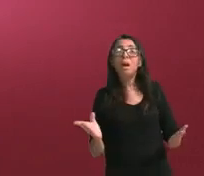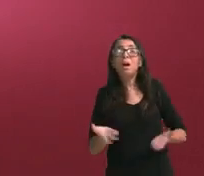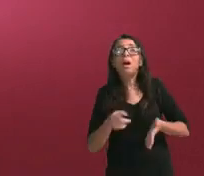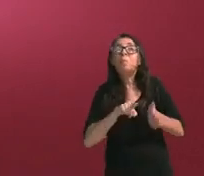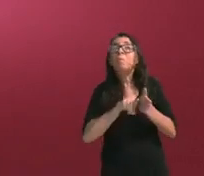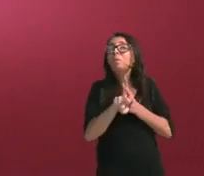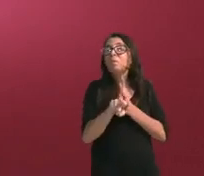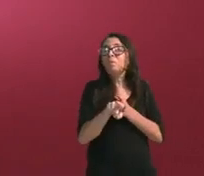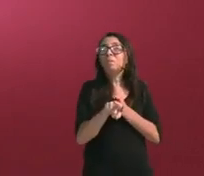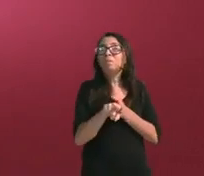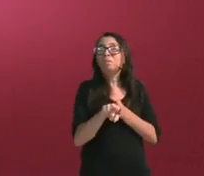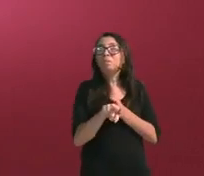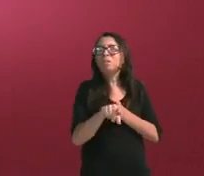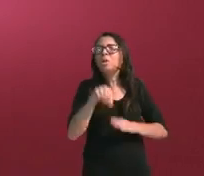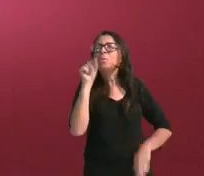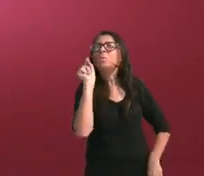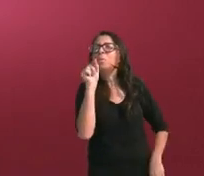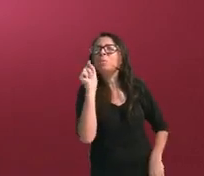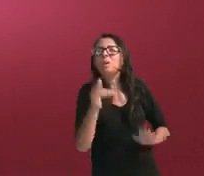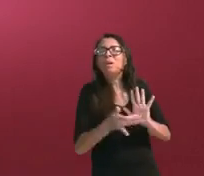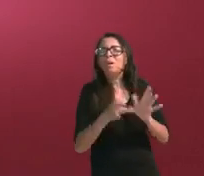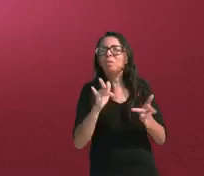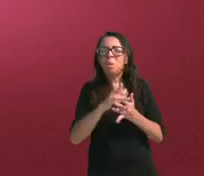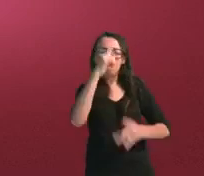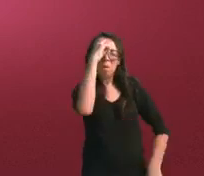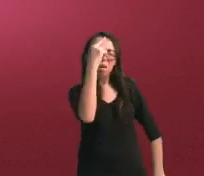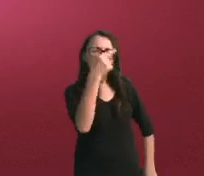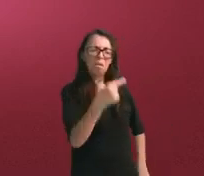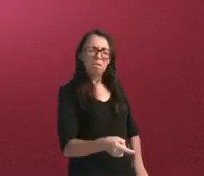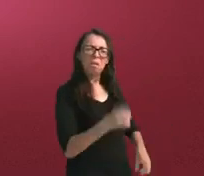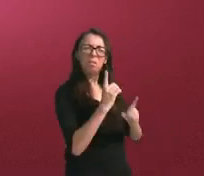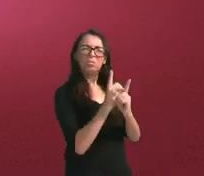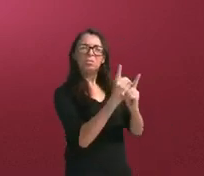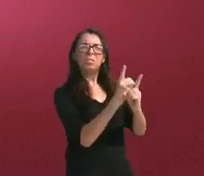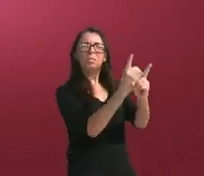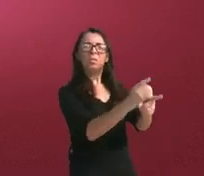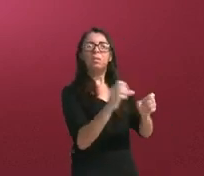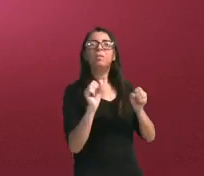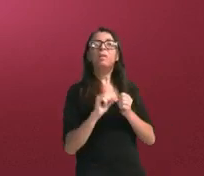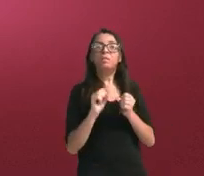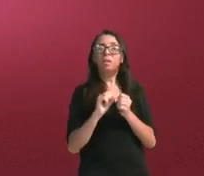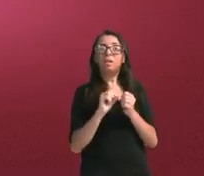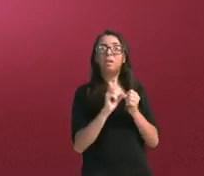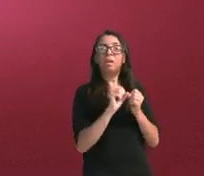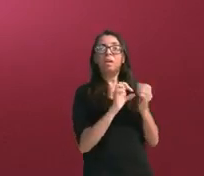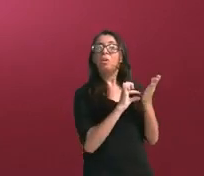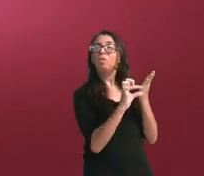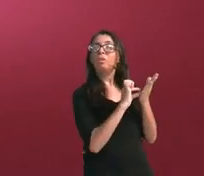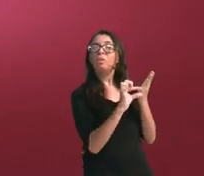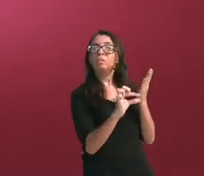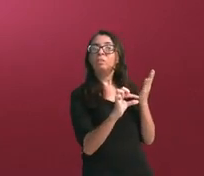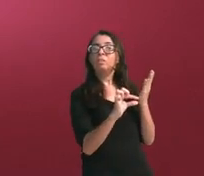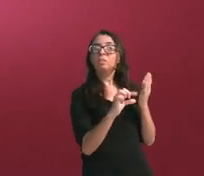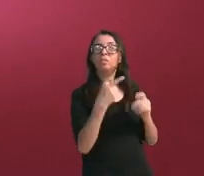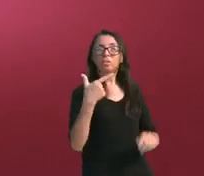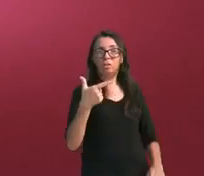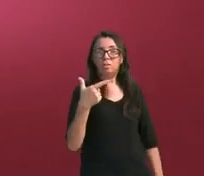mandou os discípulos fazer no versículo 2? Para orarem ao Senhor, para enviarem